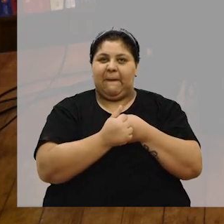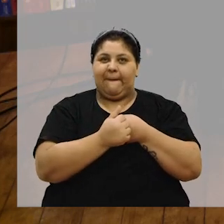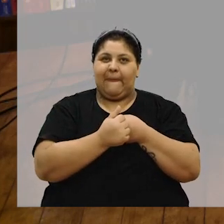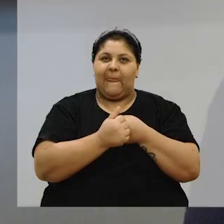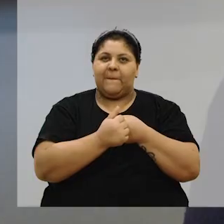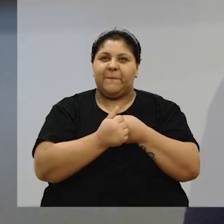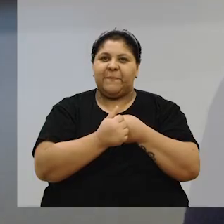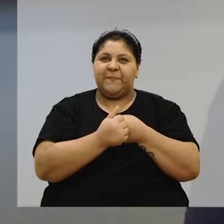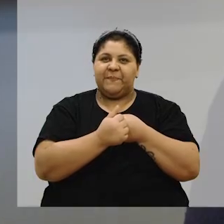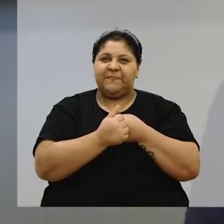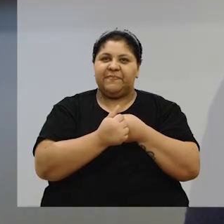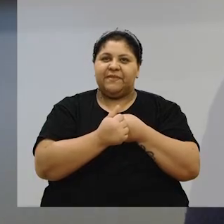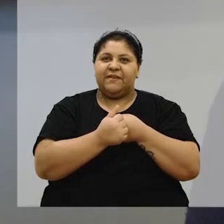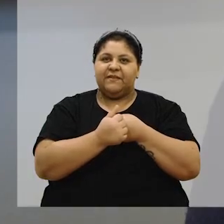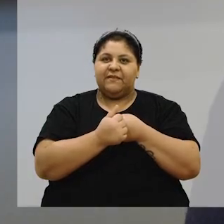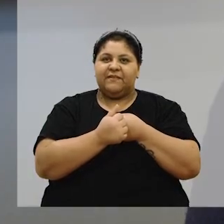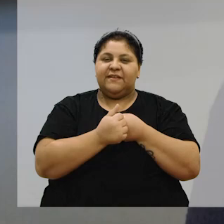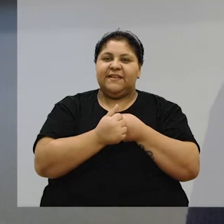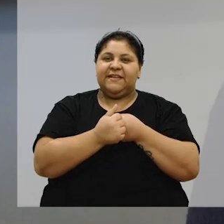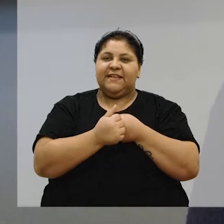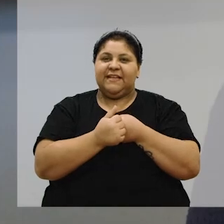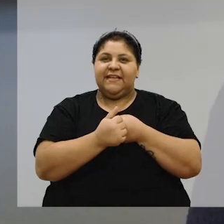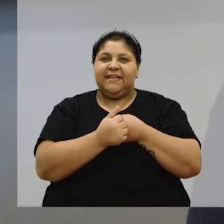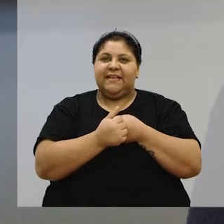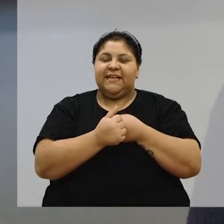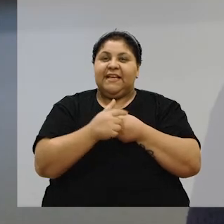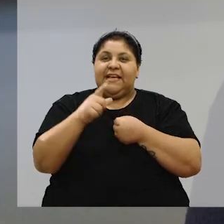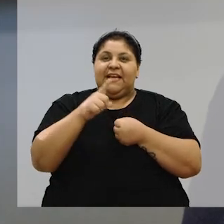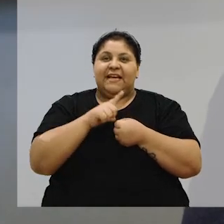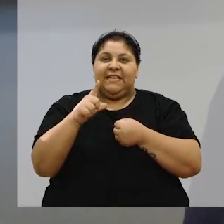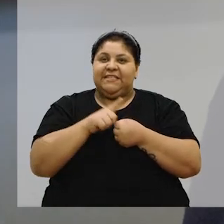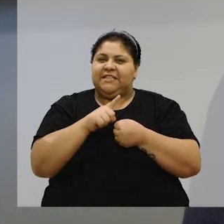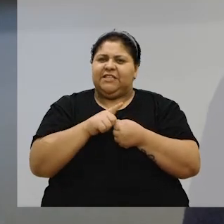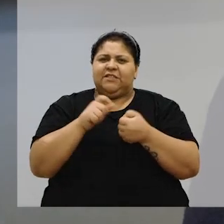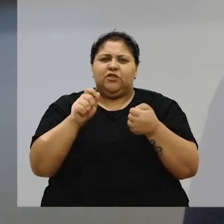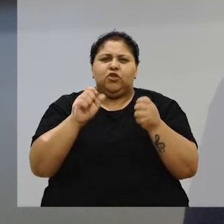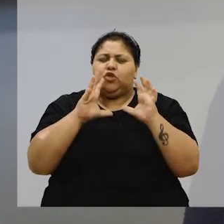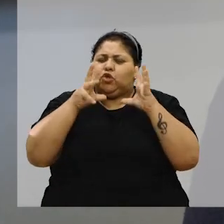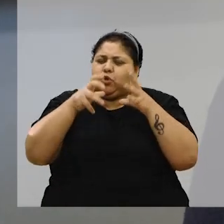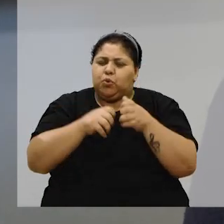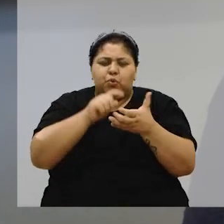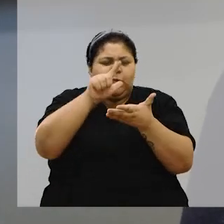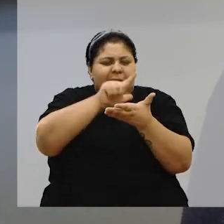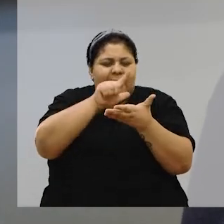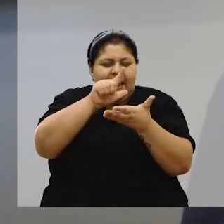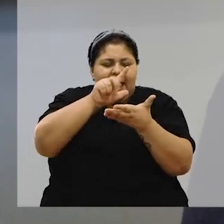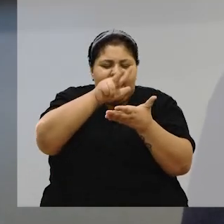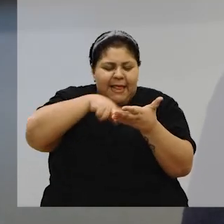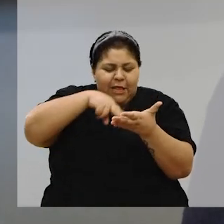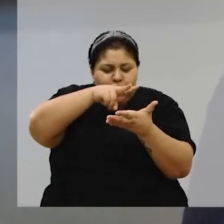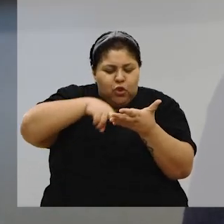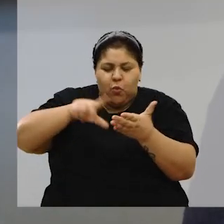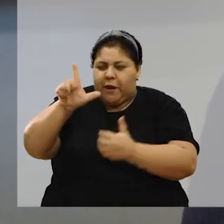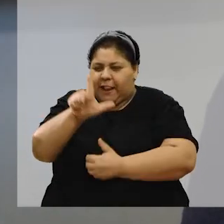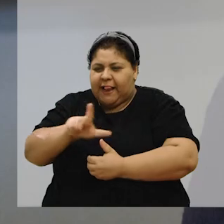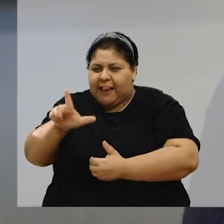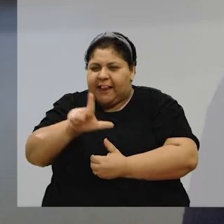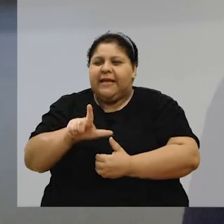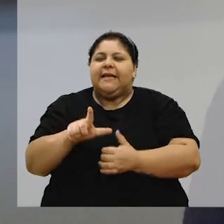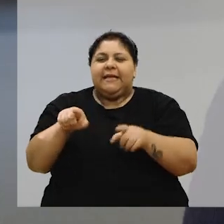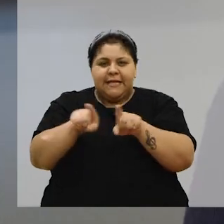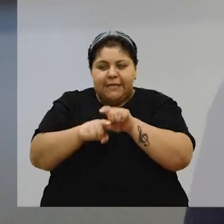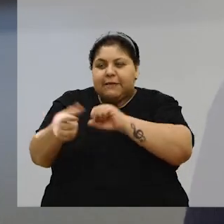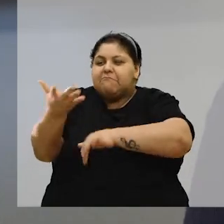nossa cidade, né, onde a gente respira e transpira, né, a leitura, a literatura e